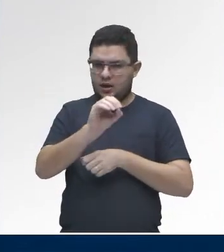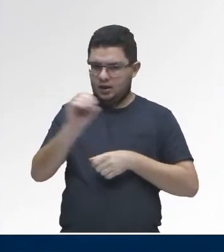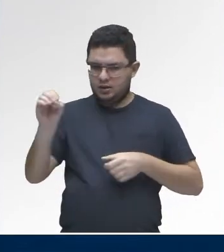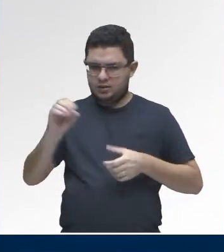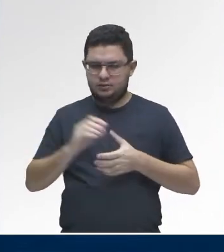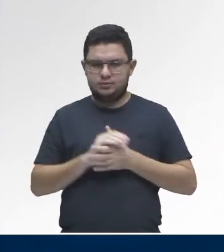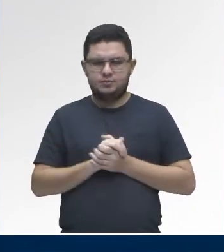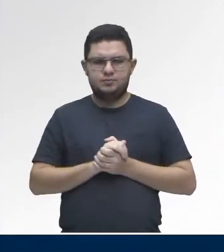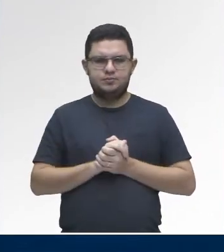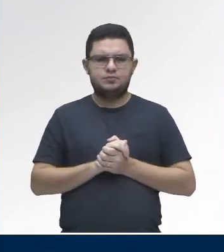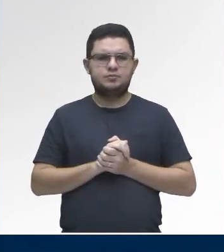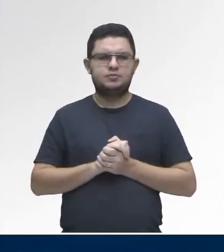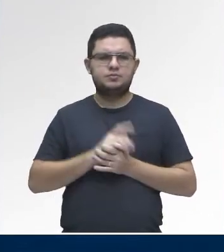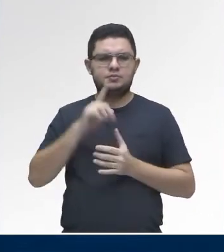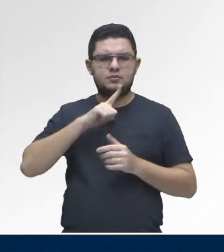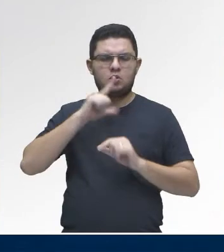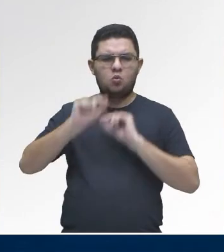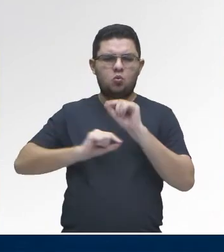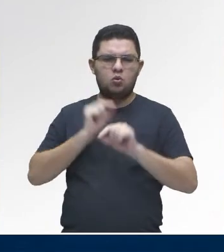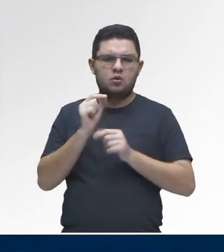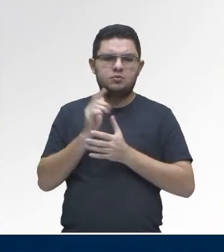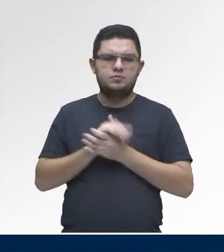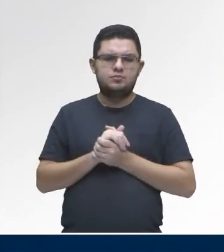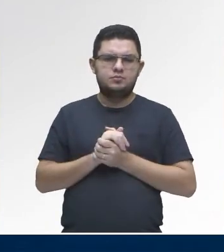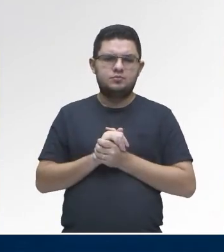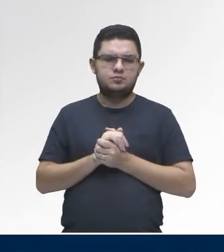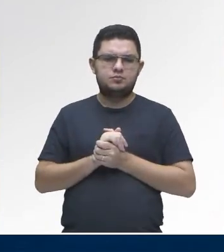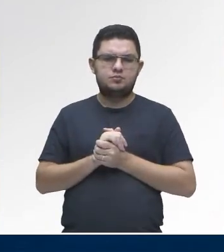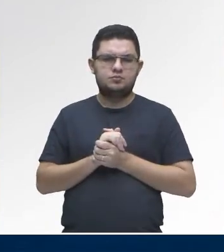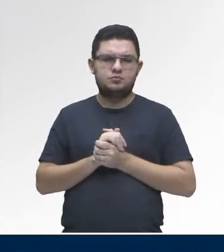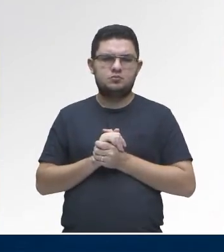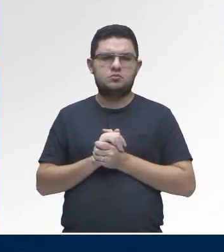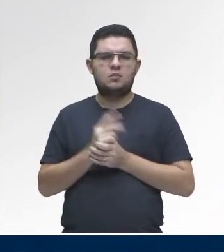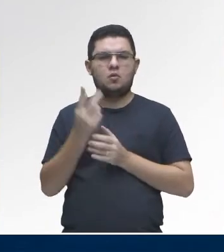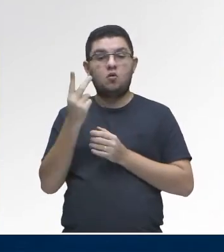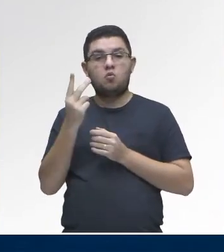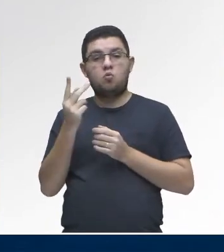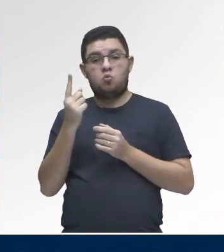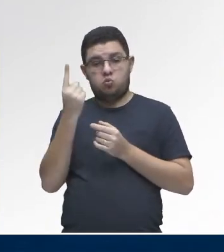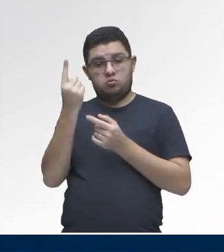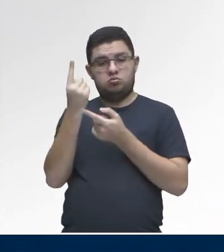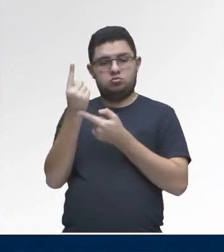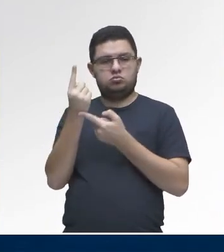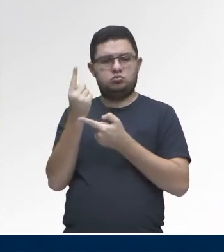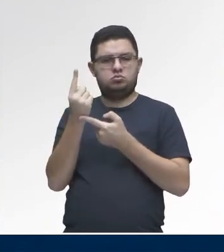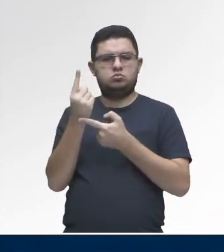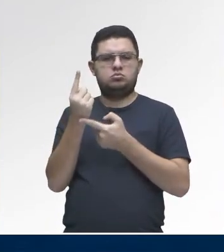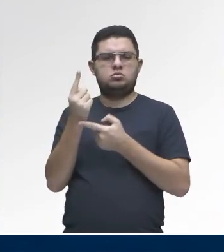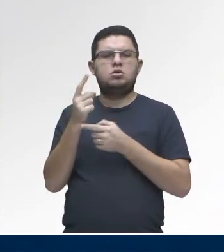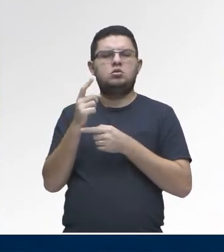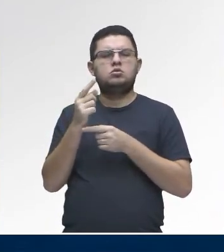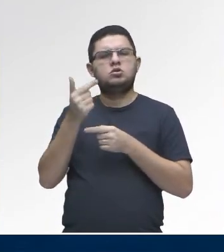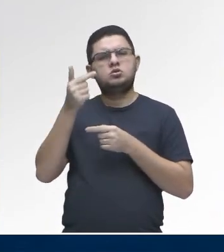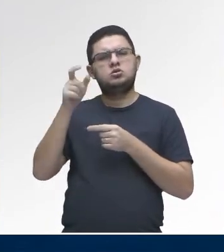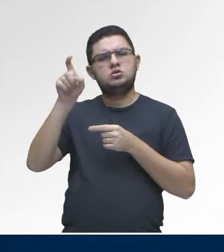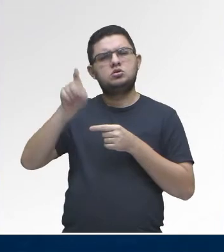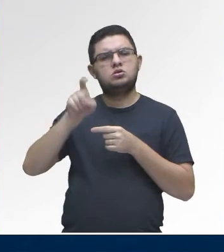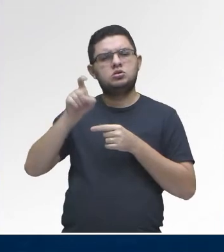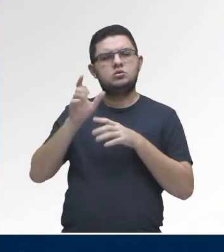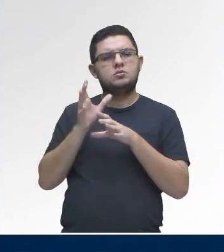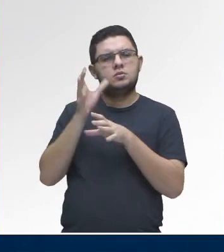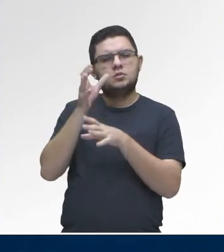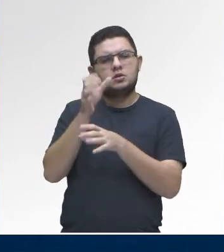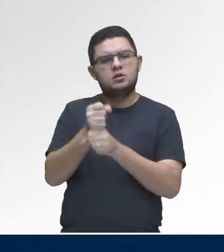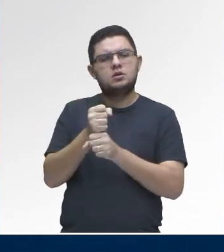aqui para que eu consiga um valor de 500. Se a gente for pensar, se nem precisa conseguir resolver